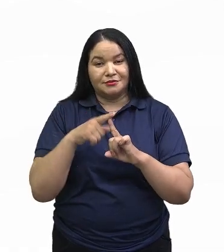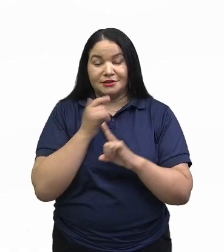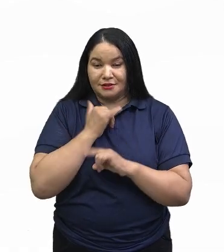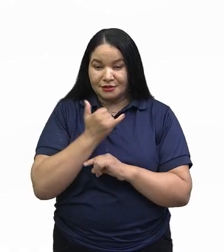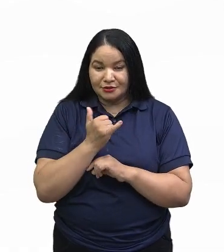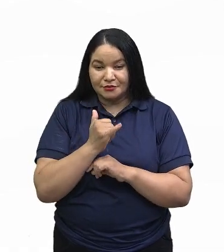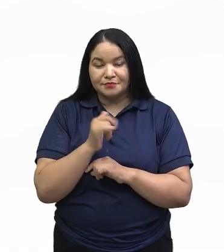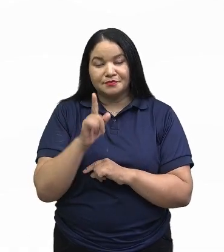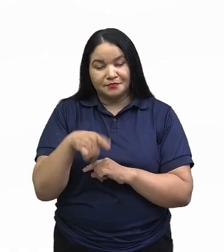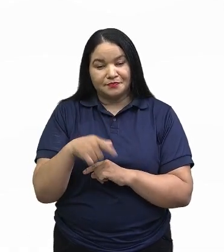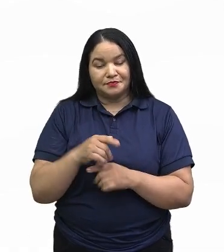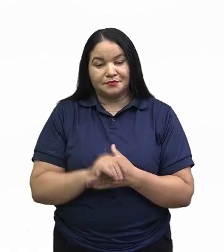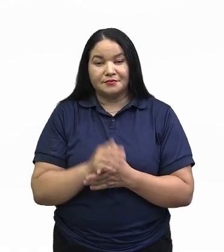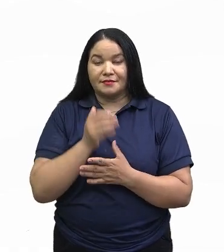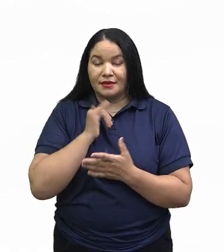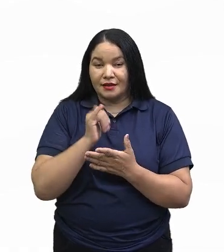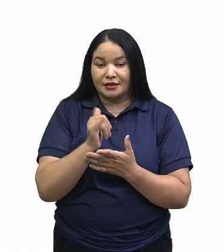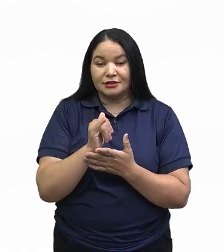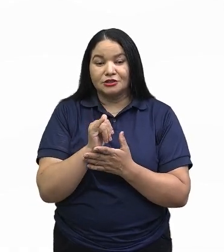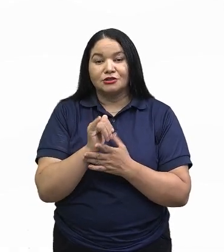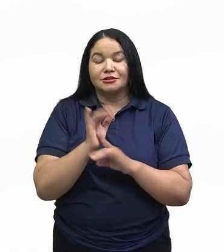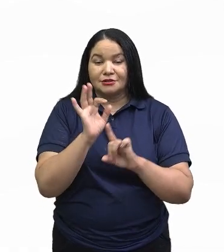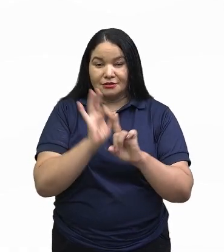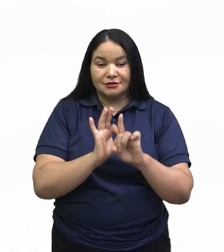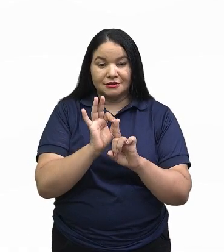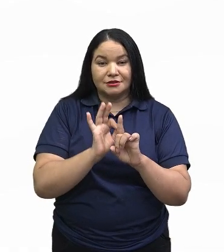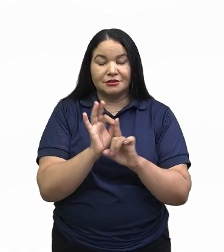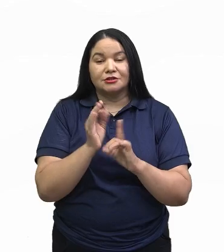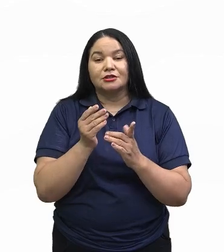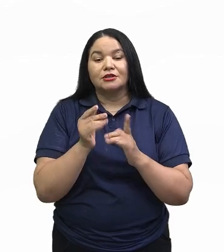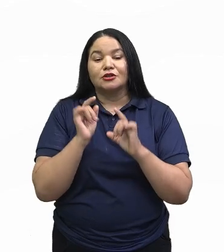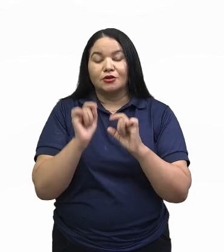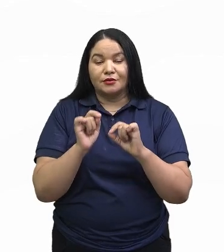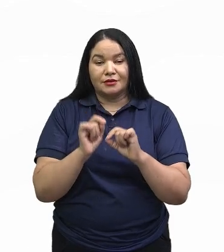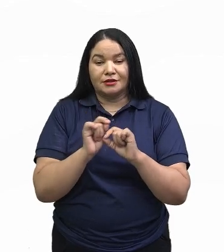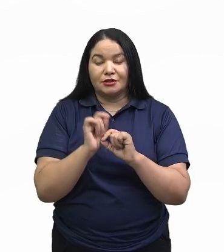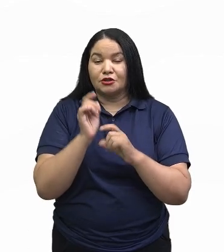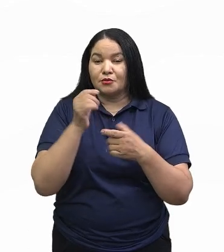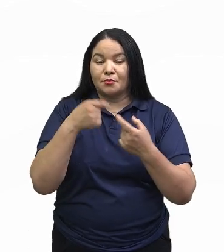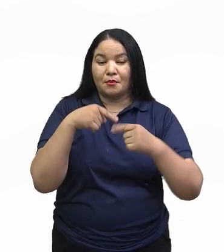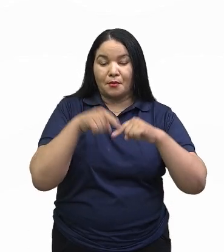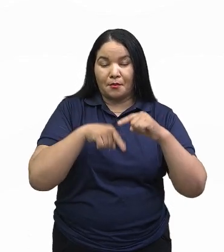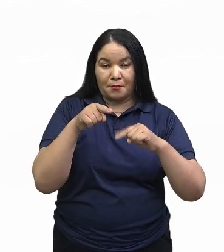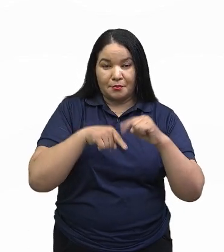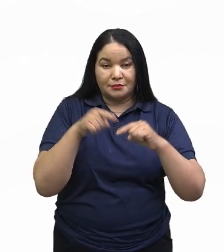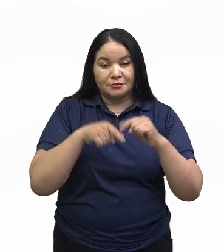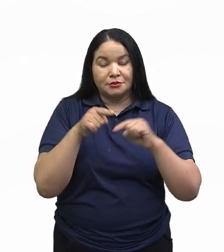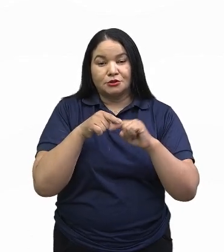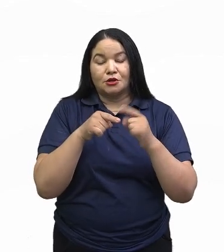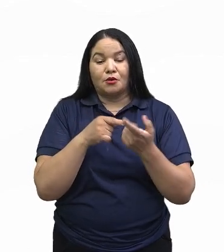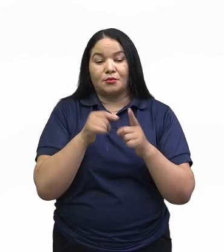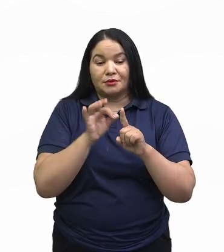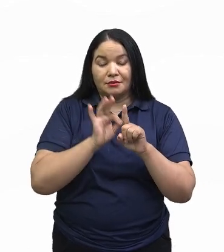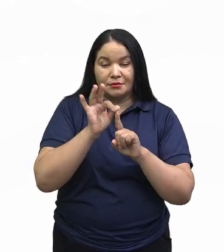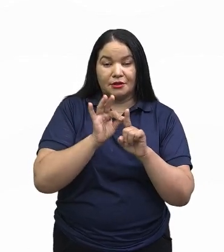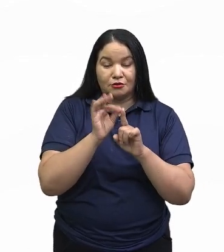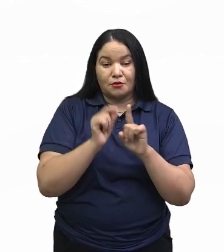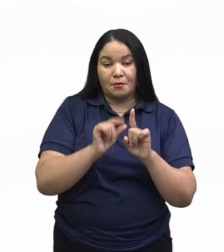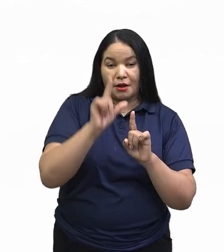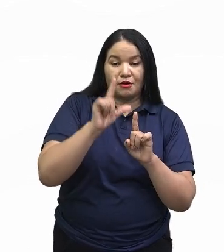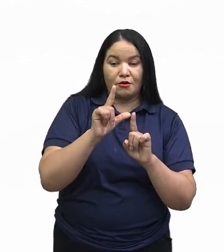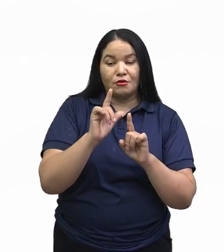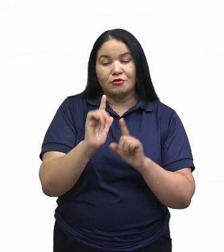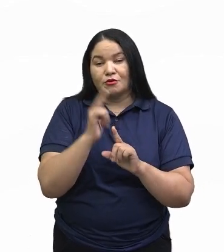verdade, o calor é a energia térmica em trânsito de um corpo com maior temperatura para um corpo com menor